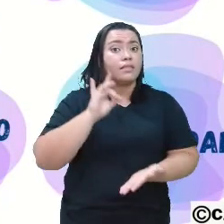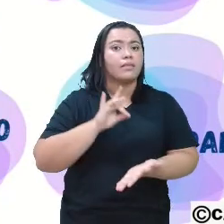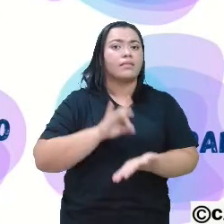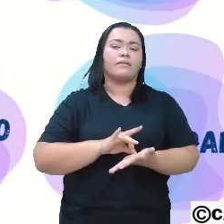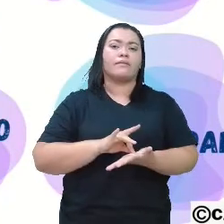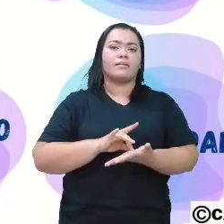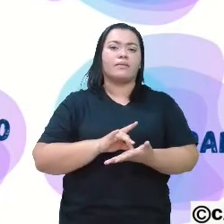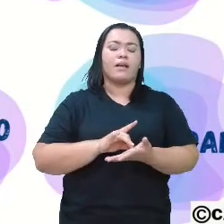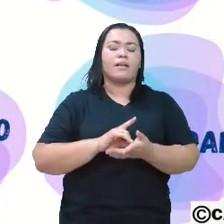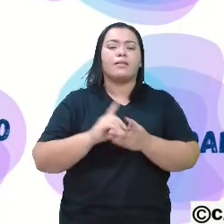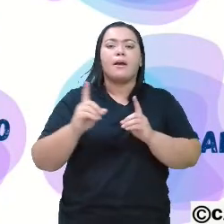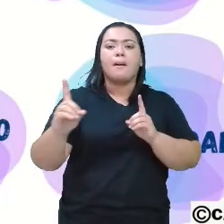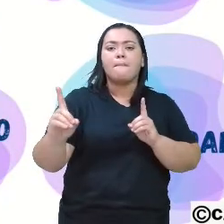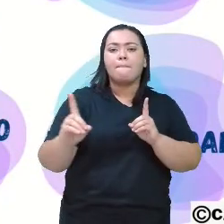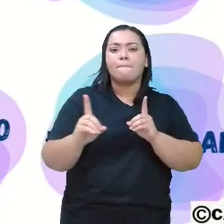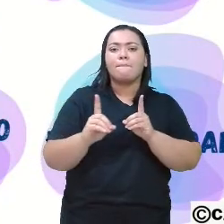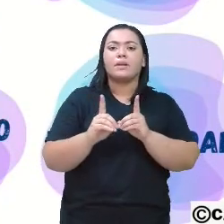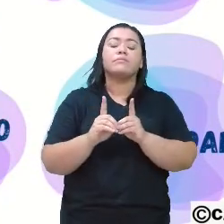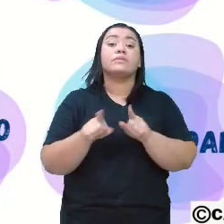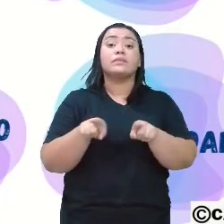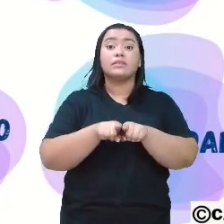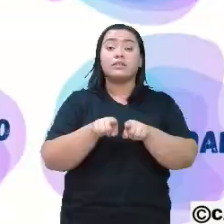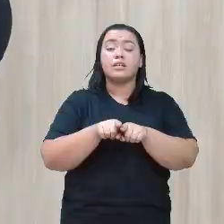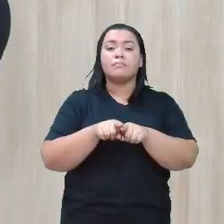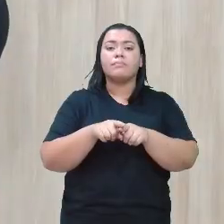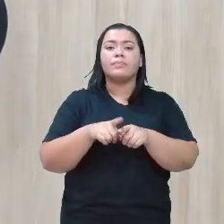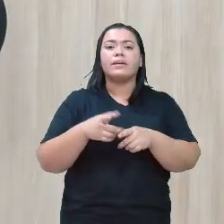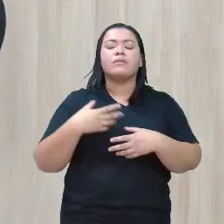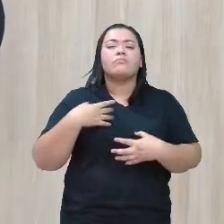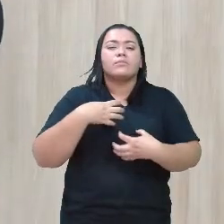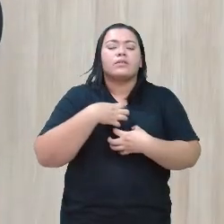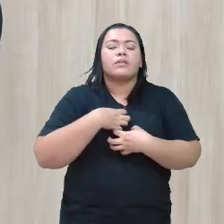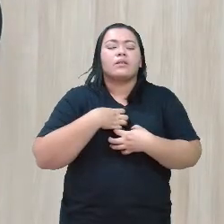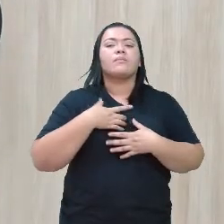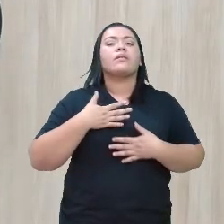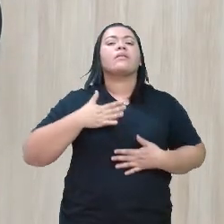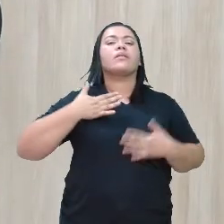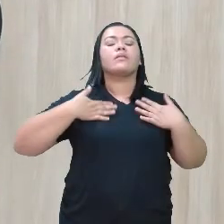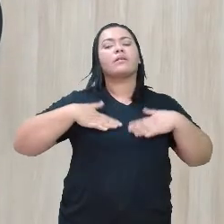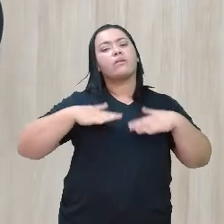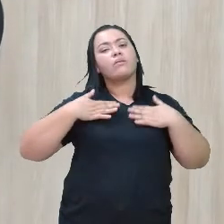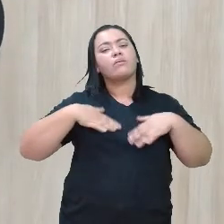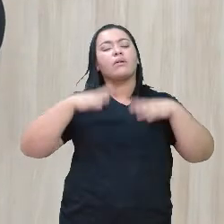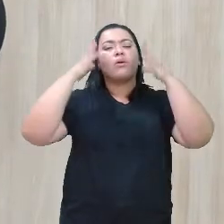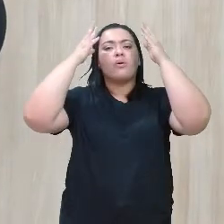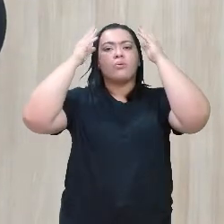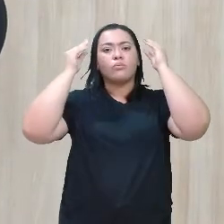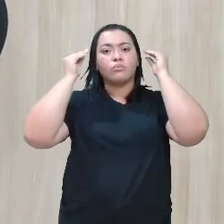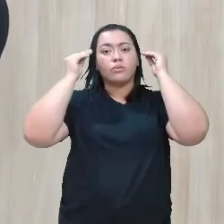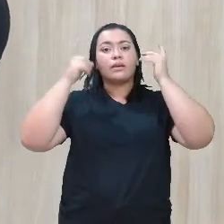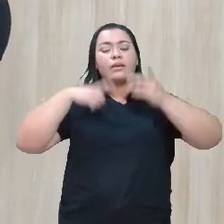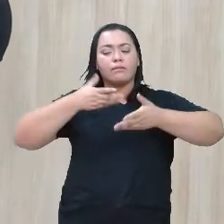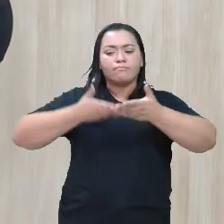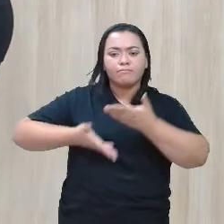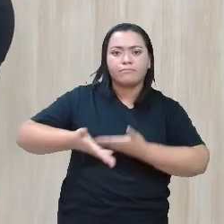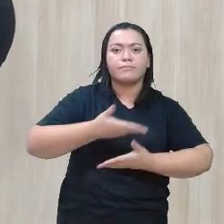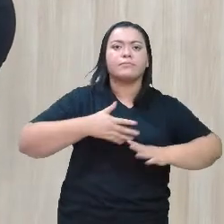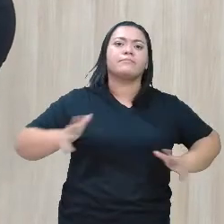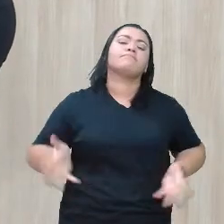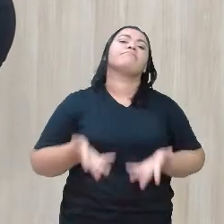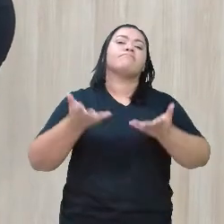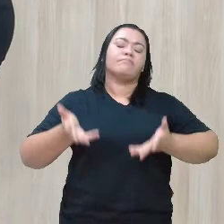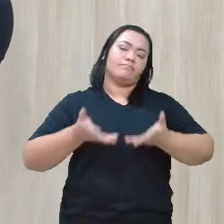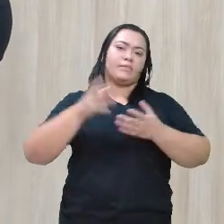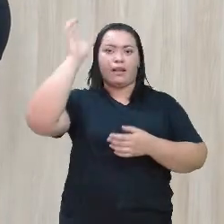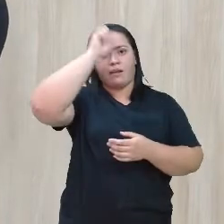dessa aproximação e ele precisa se sentir tranquilo para poder engajar nesse processo todo de aprendizagem, que é um